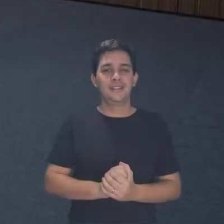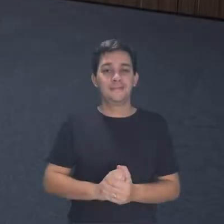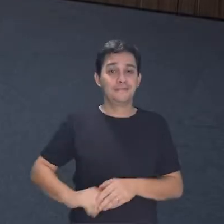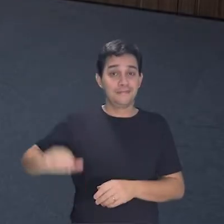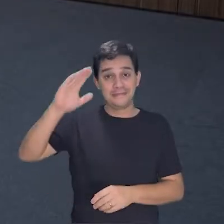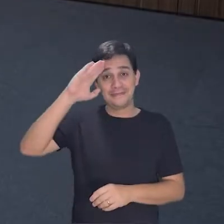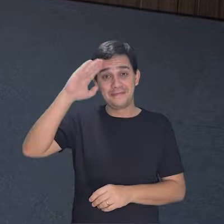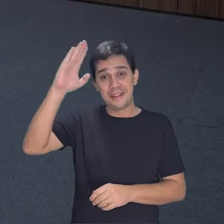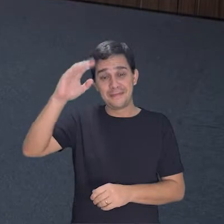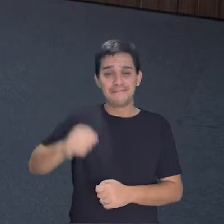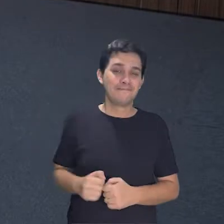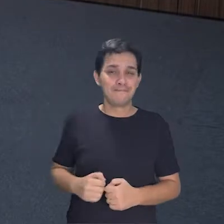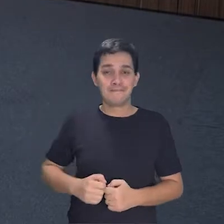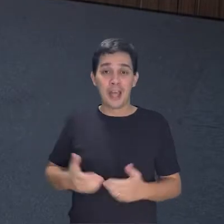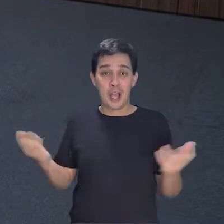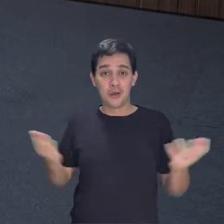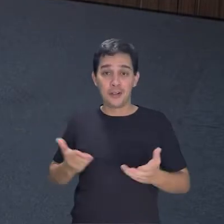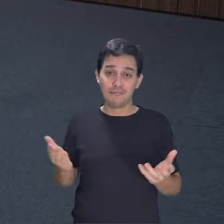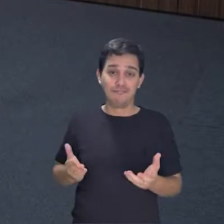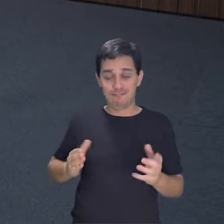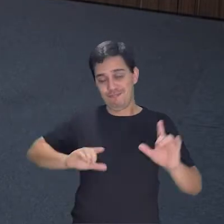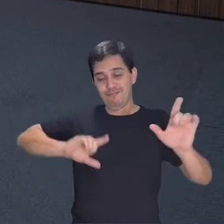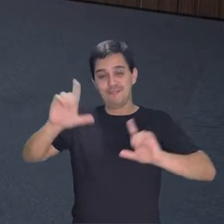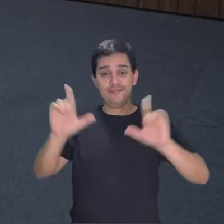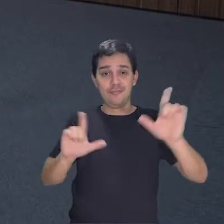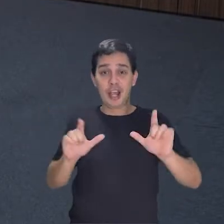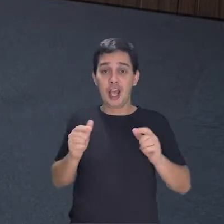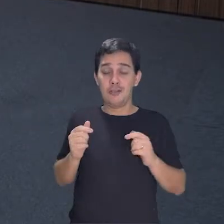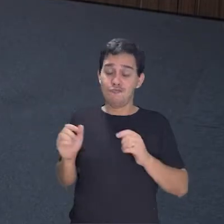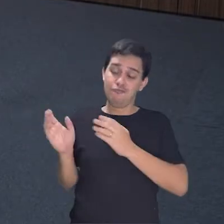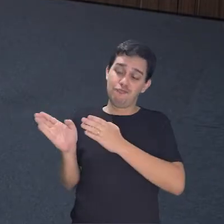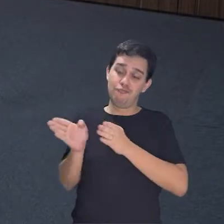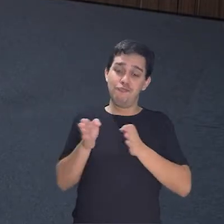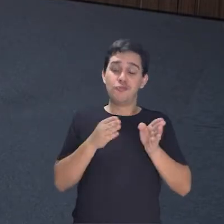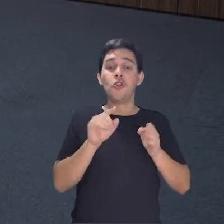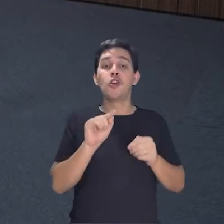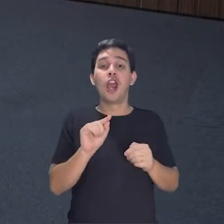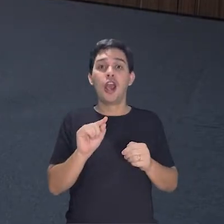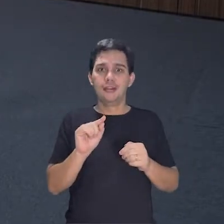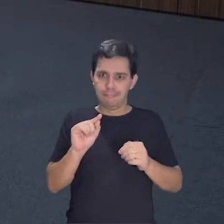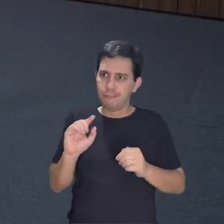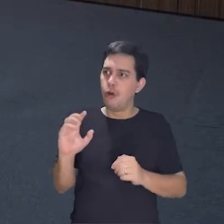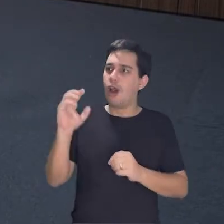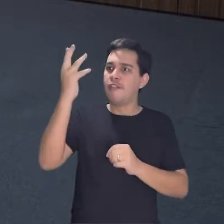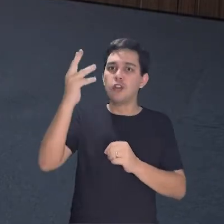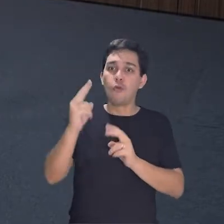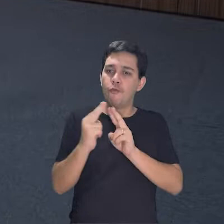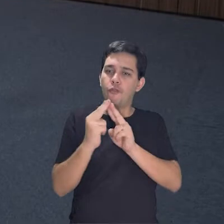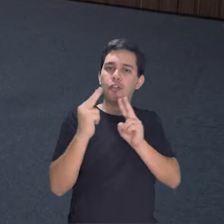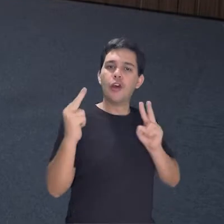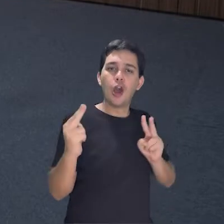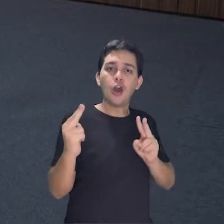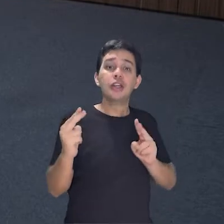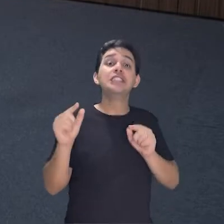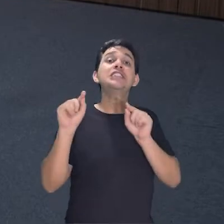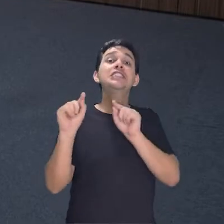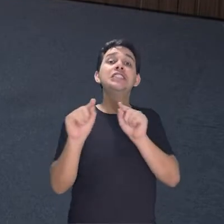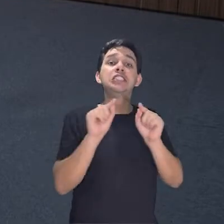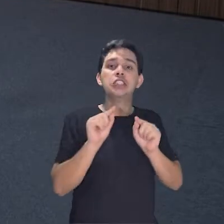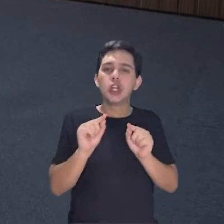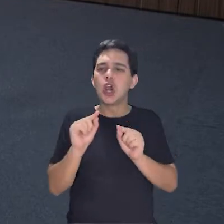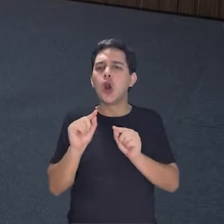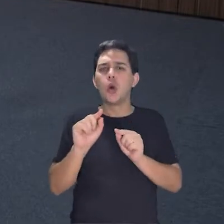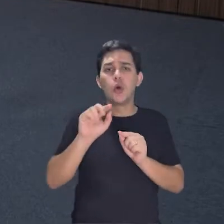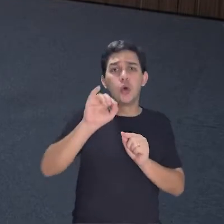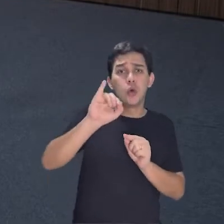Olá, assista no MP Cidadão de hoje uma matéria especial sobre o evento virtual realizado pelo Instituto de Educação Roberto